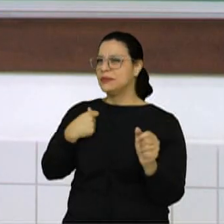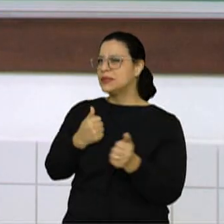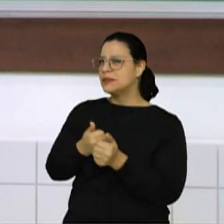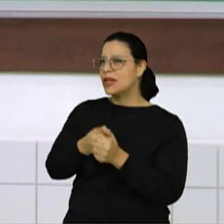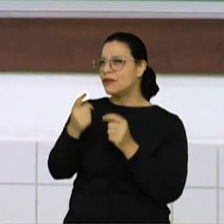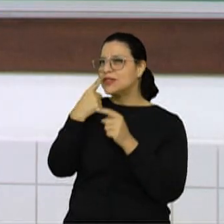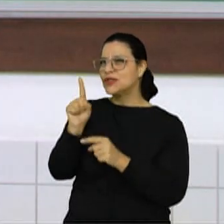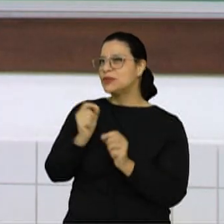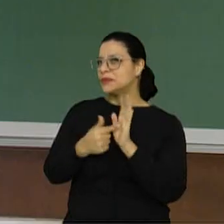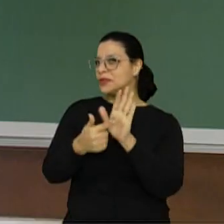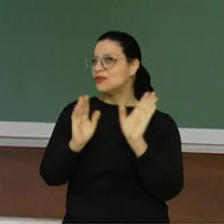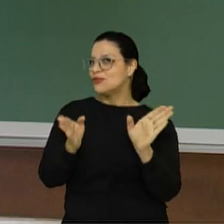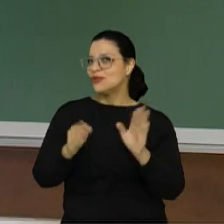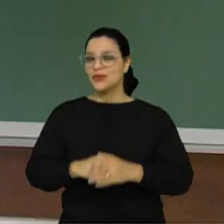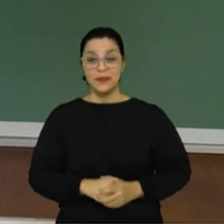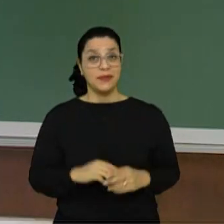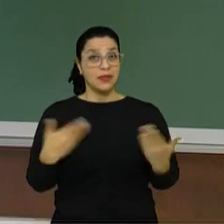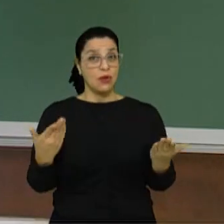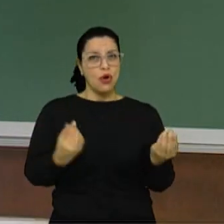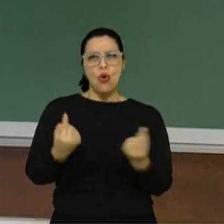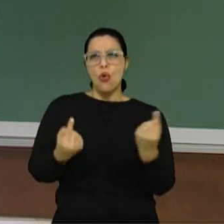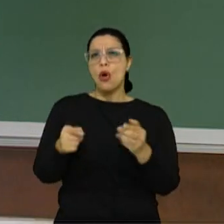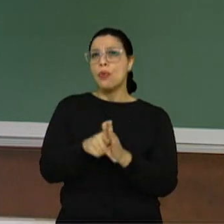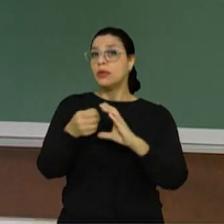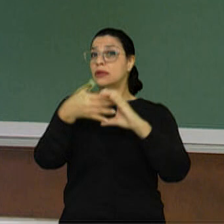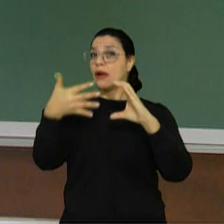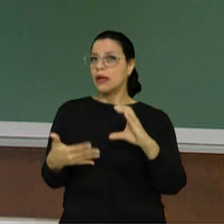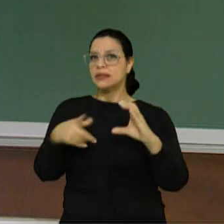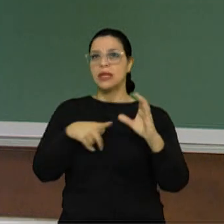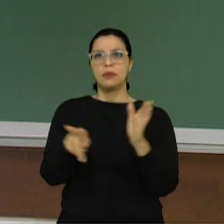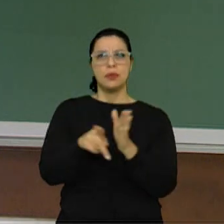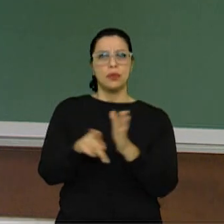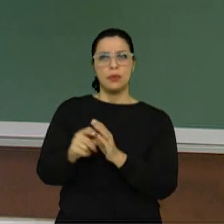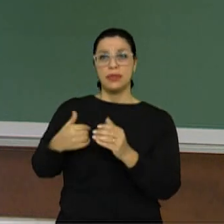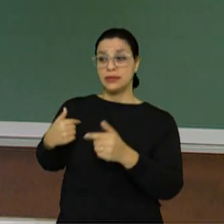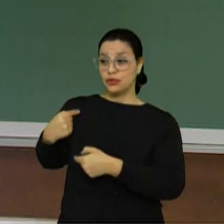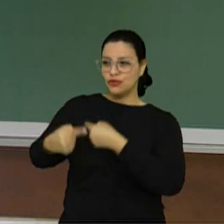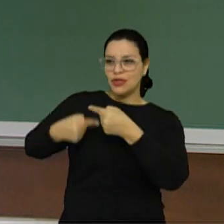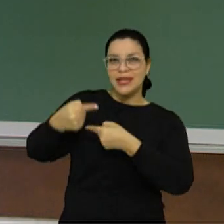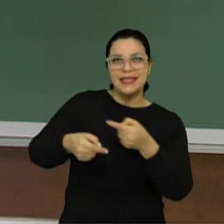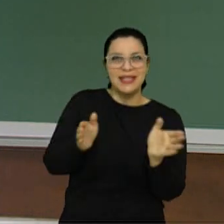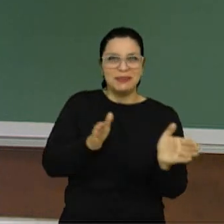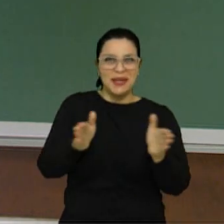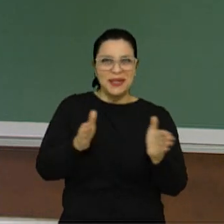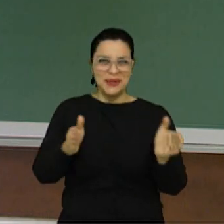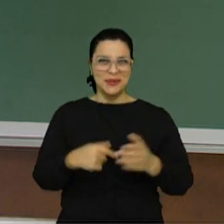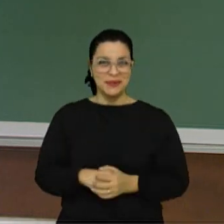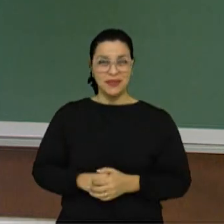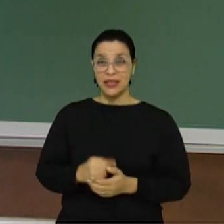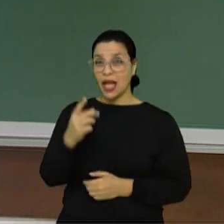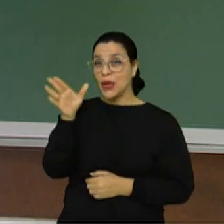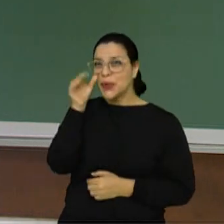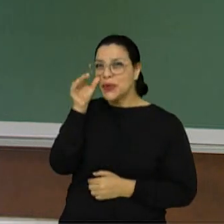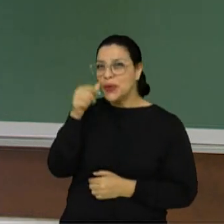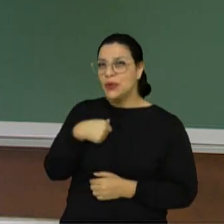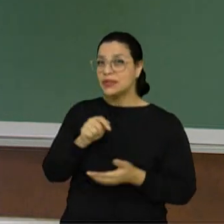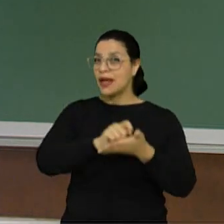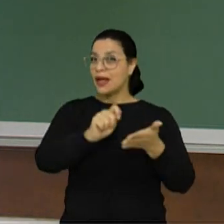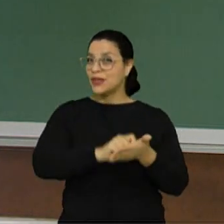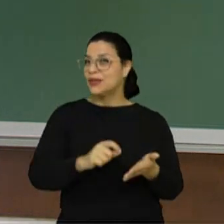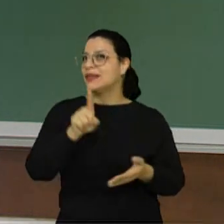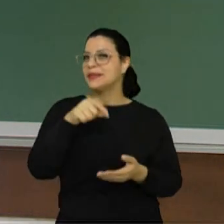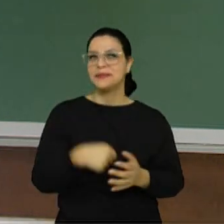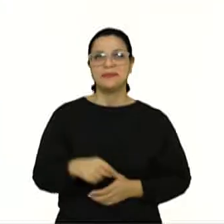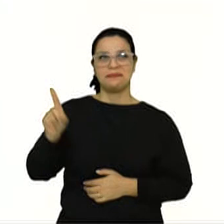vai descobrir. Quais foram então as características dessa geração mimeógrafo? Tá curioso? Anota no seu